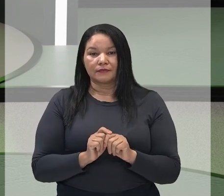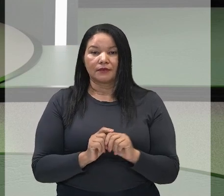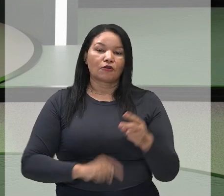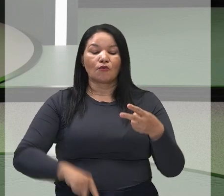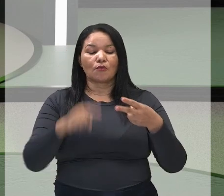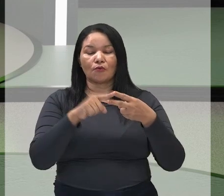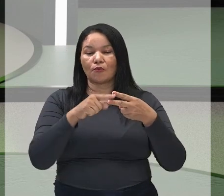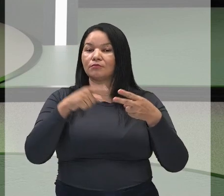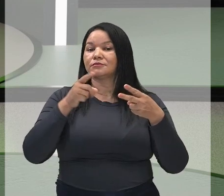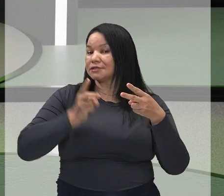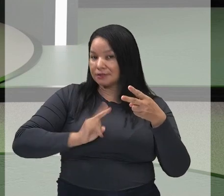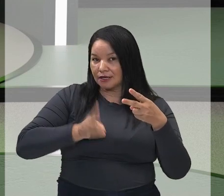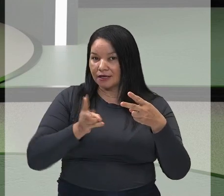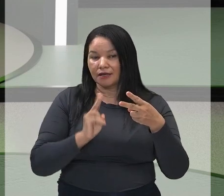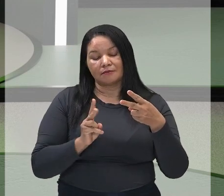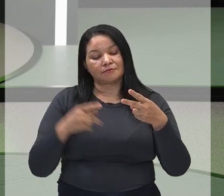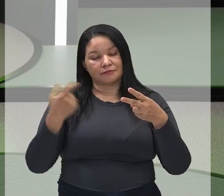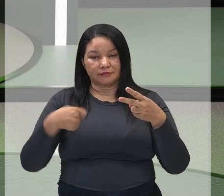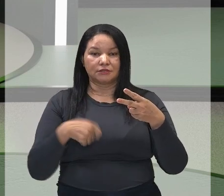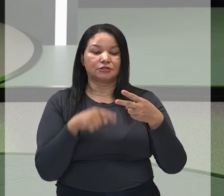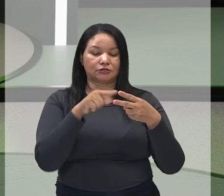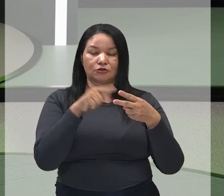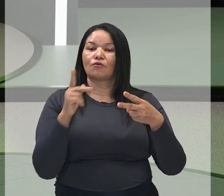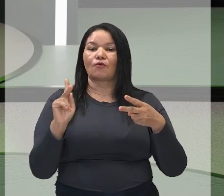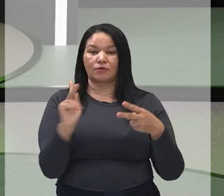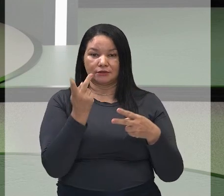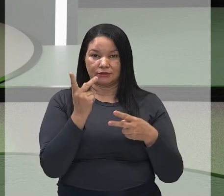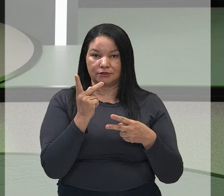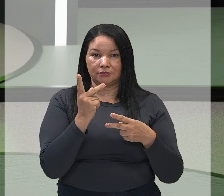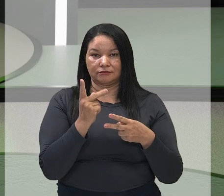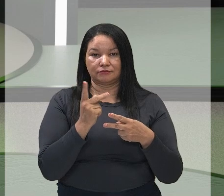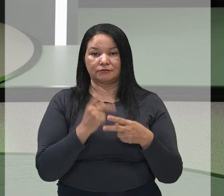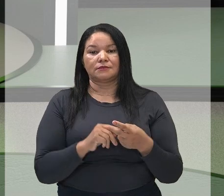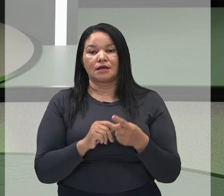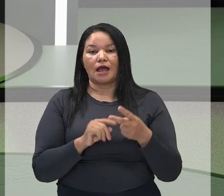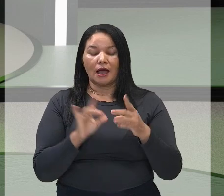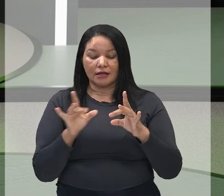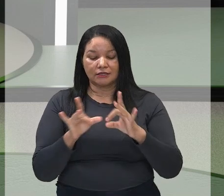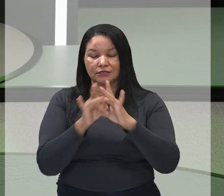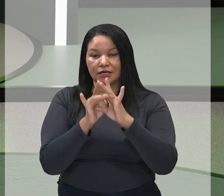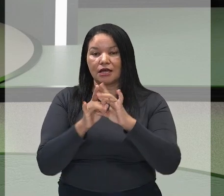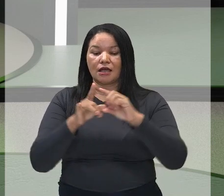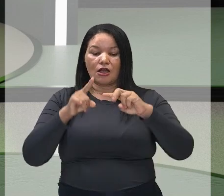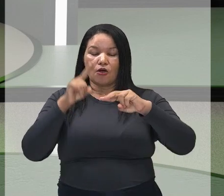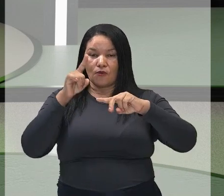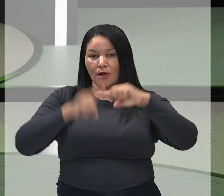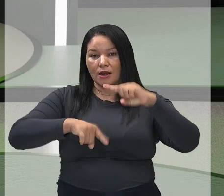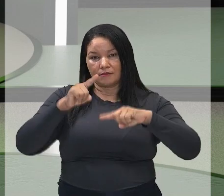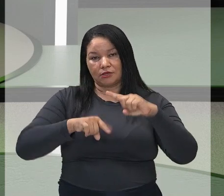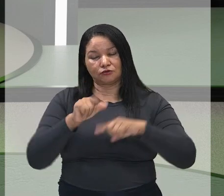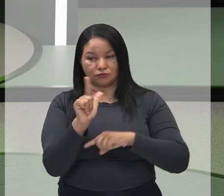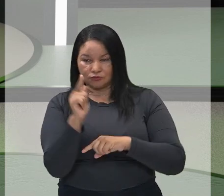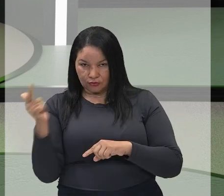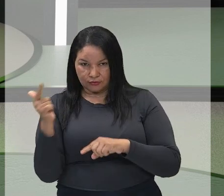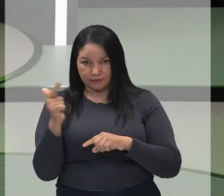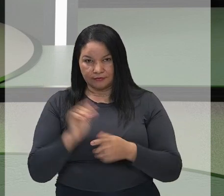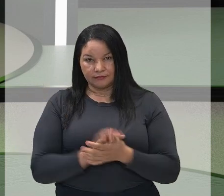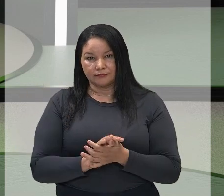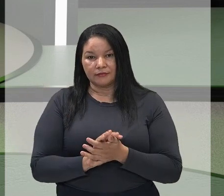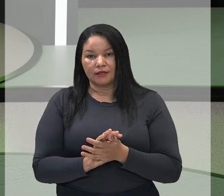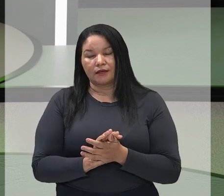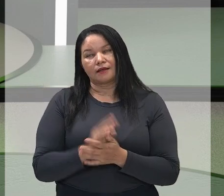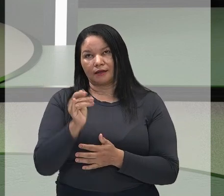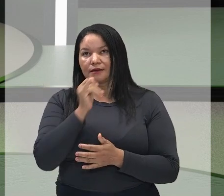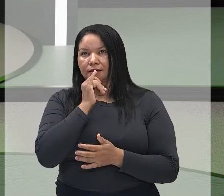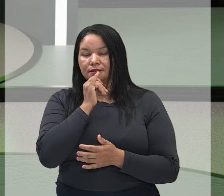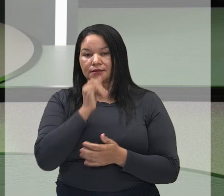elementos sempre vai ser o oxigênio. Então, vai ser o oxigênio ligado a mais alguém. Tá? E aí, se tem um elemento ali, por